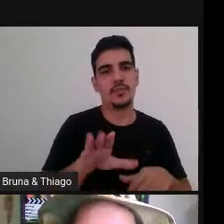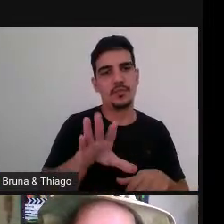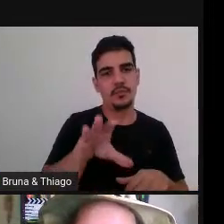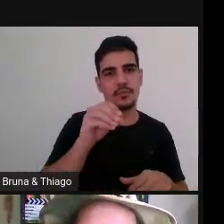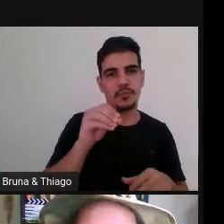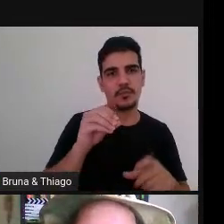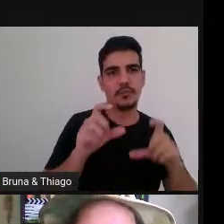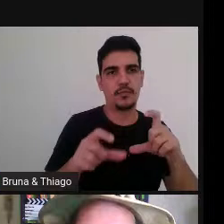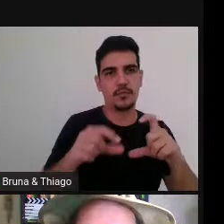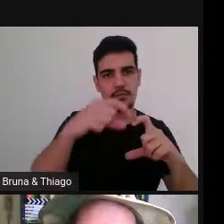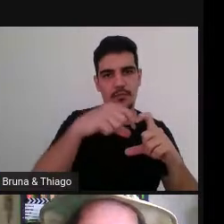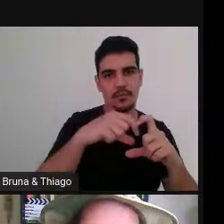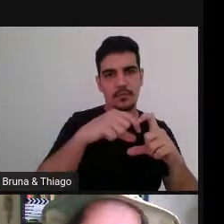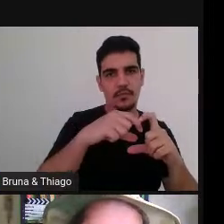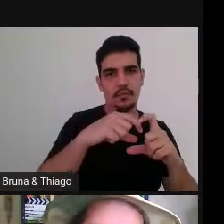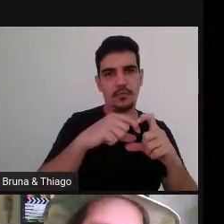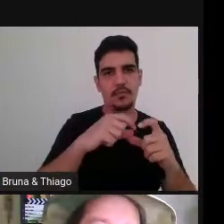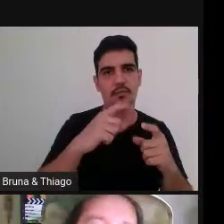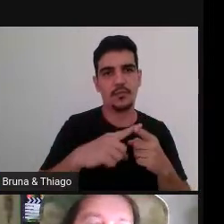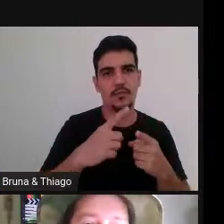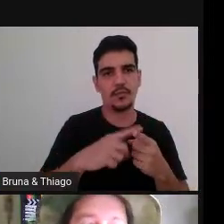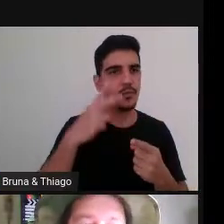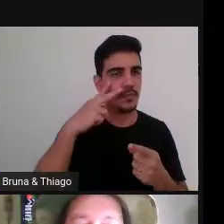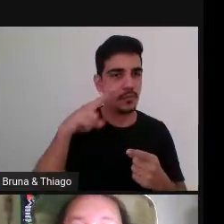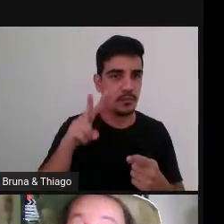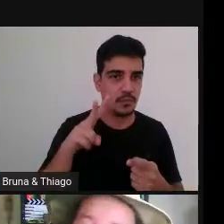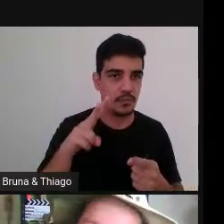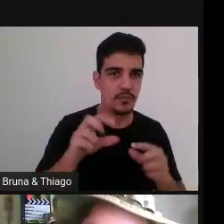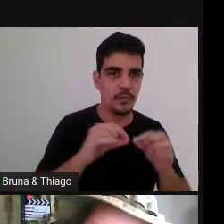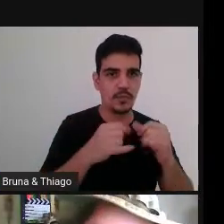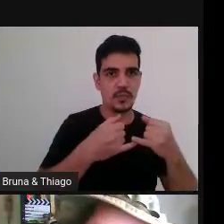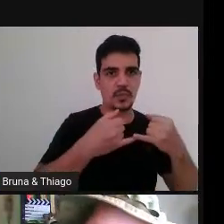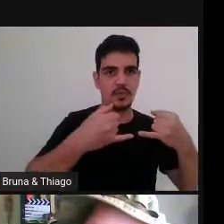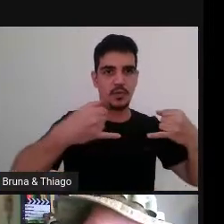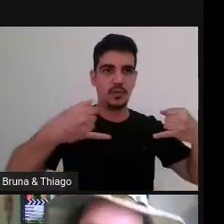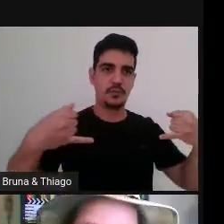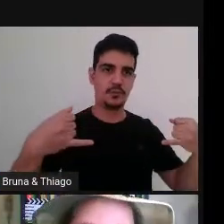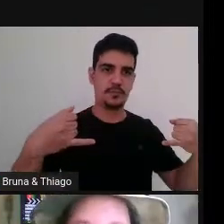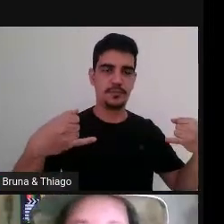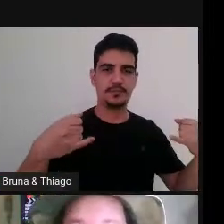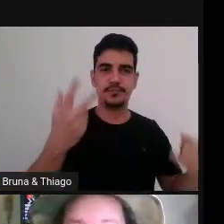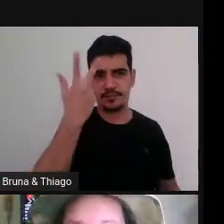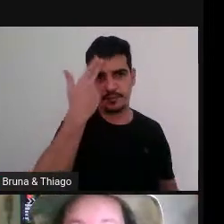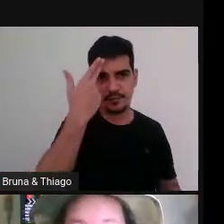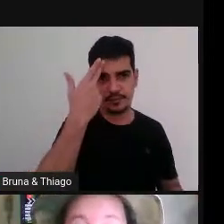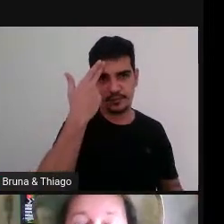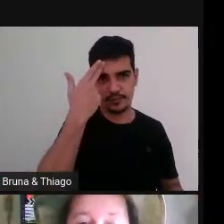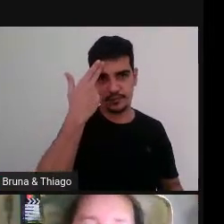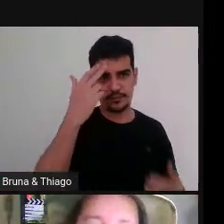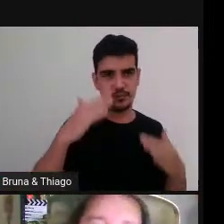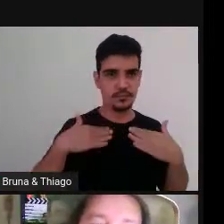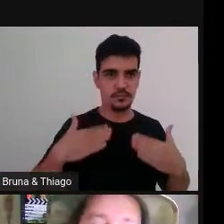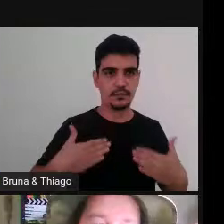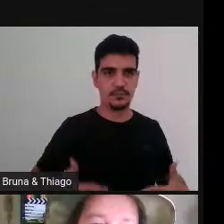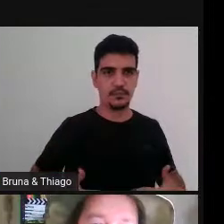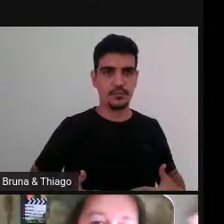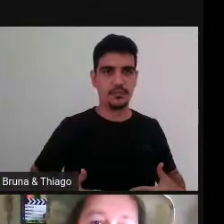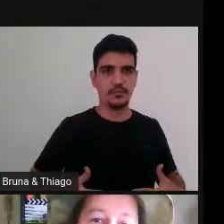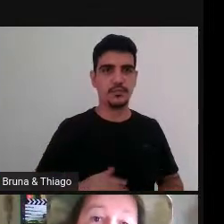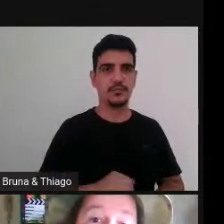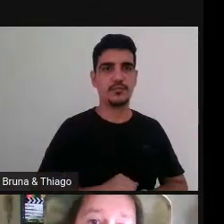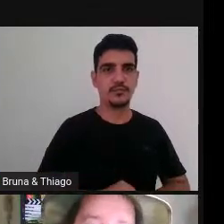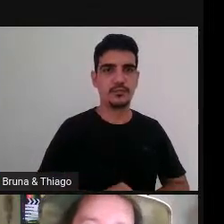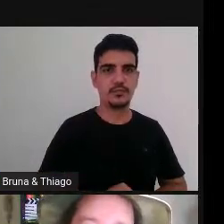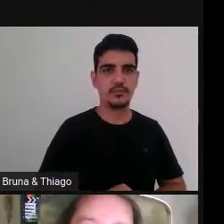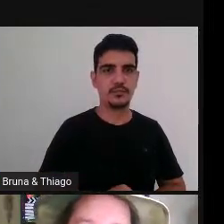vendo os olhos dela, a cabeça bem redondinha, os anéis são perfeitos, circulam no corpo todo, isso é uma Micrurus. Provavelmente é uma Micrurus lemniscata, né, que é uma